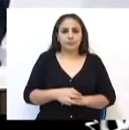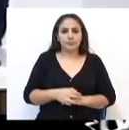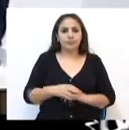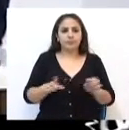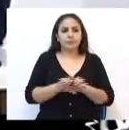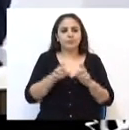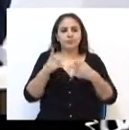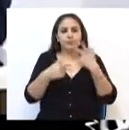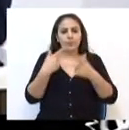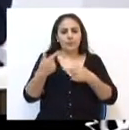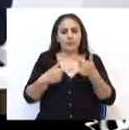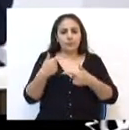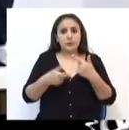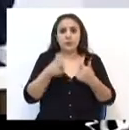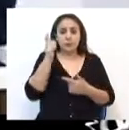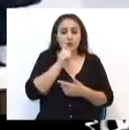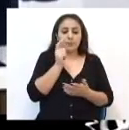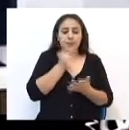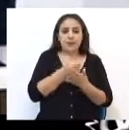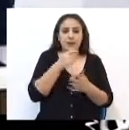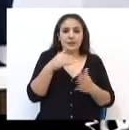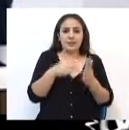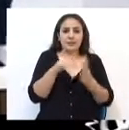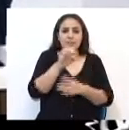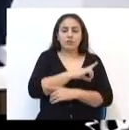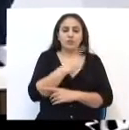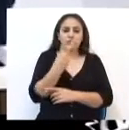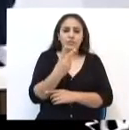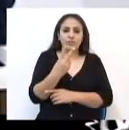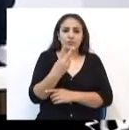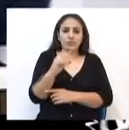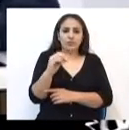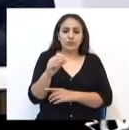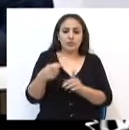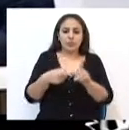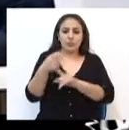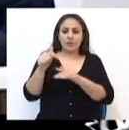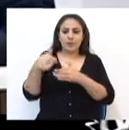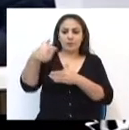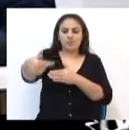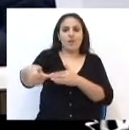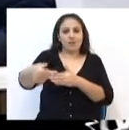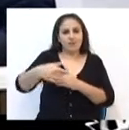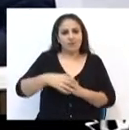e dizendo que os servidores poderão ser pagos até o dia 20 do mês subsequente.